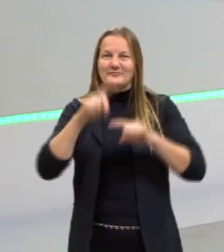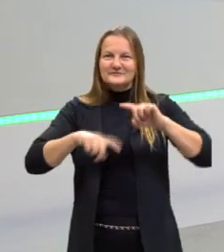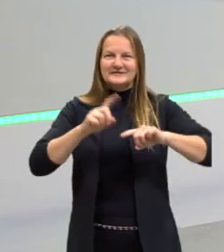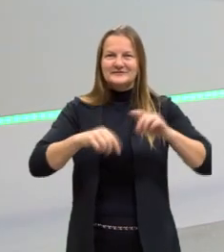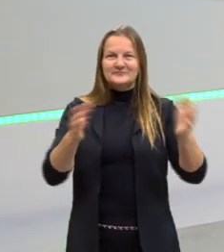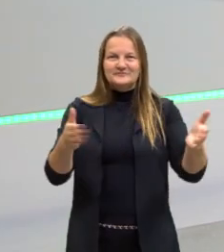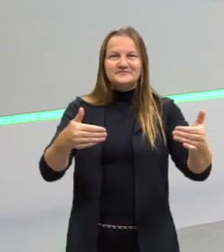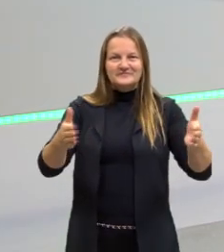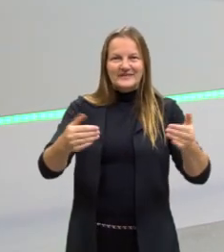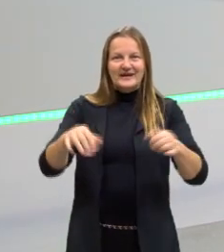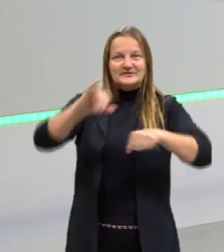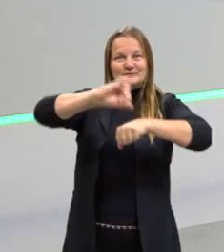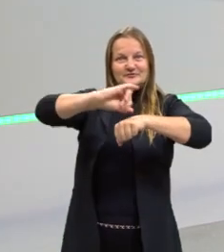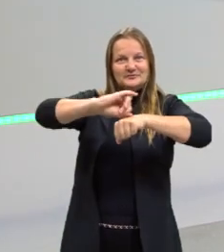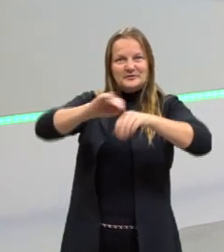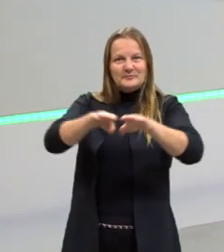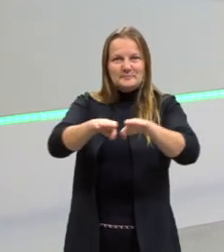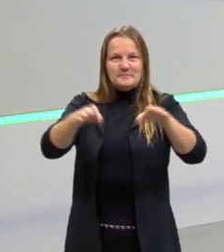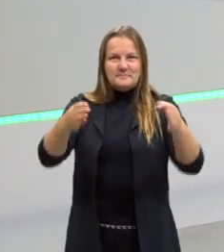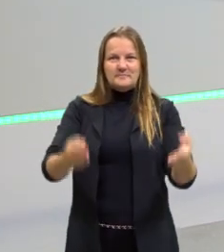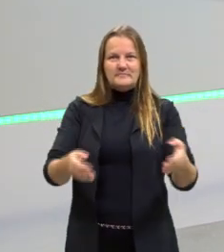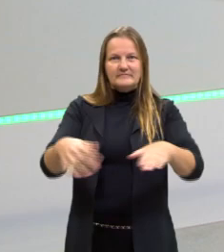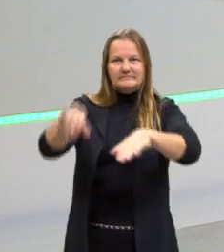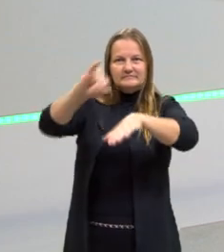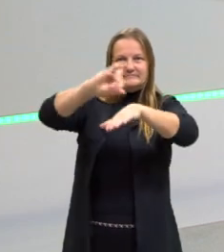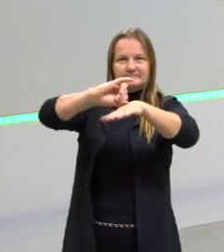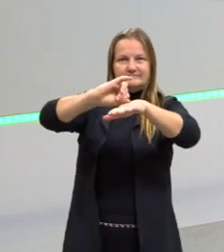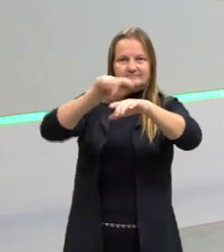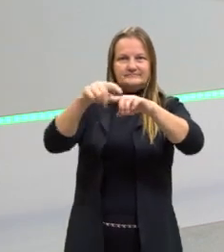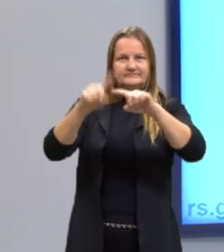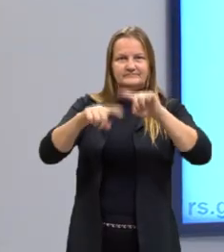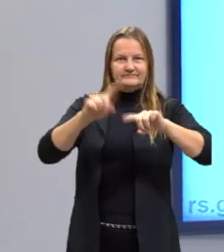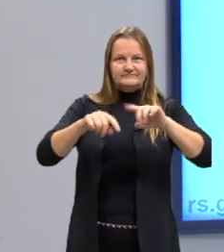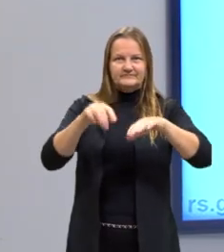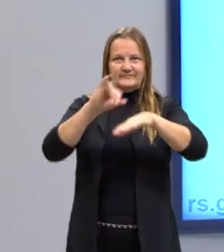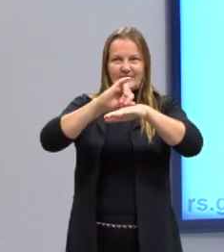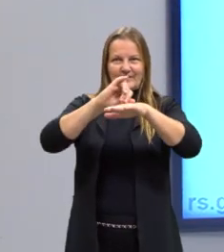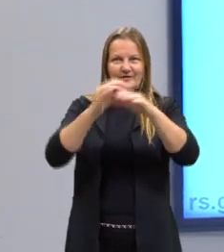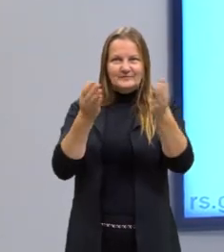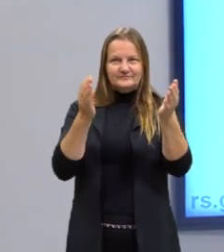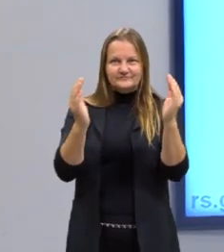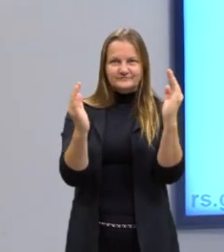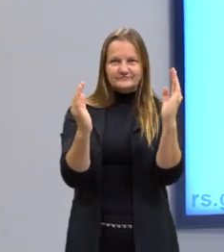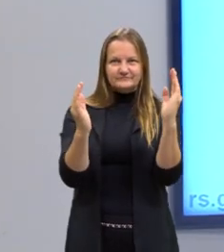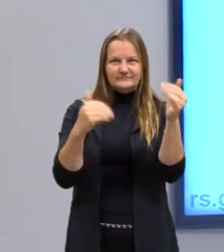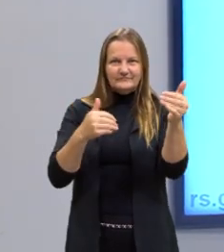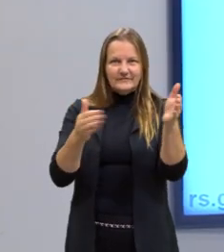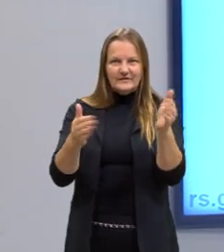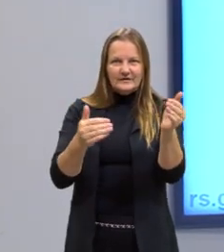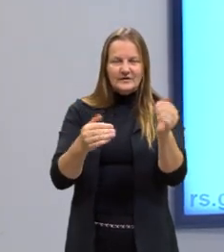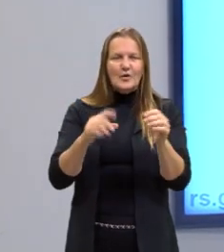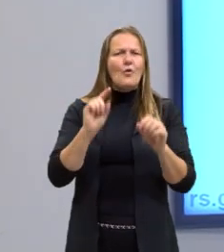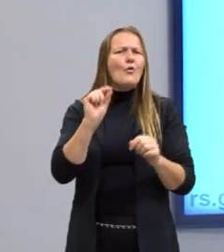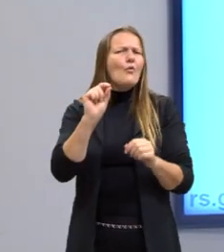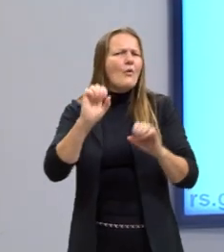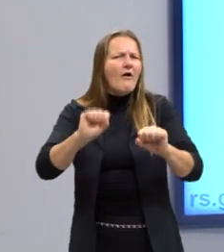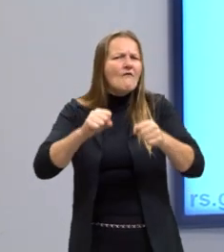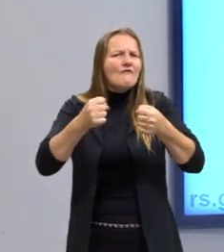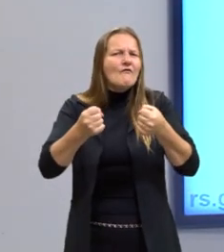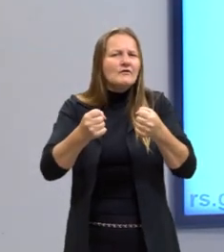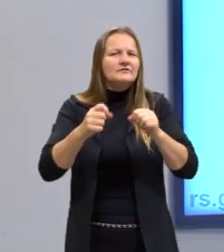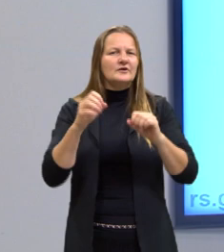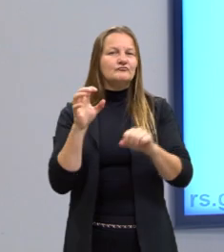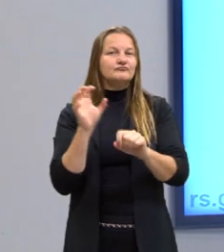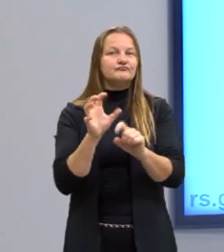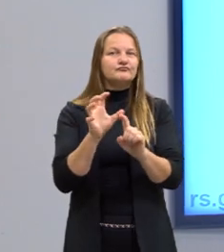caixa que tá aqui em cima da mesa tá esse é o nosso corpo bom se eu for desenhar as forças que estão agindo nele eu